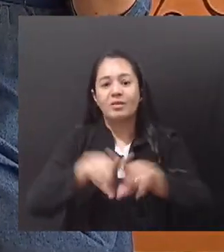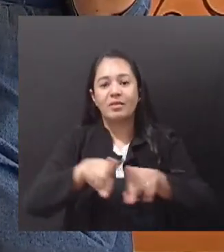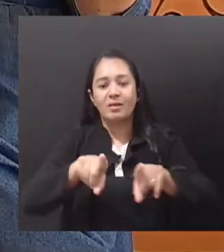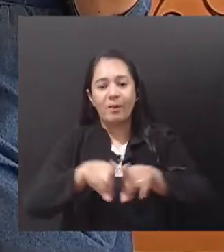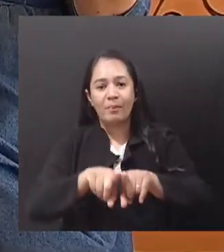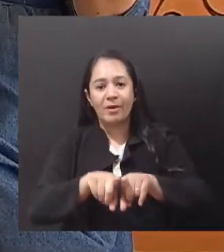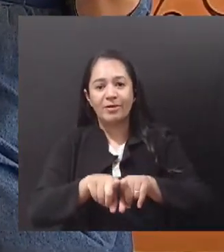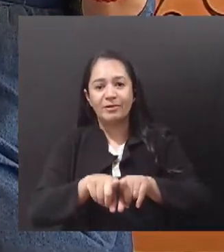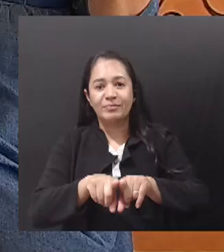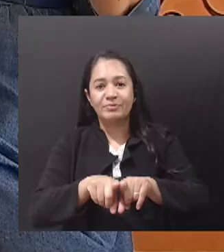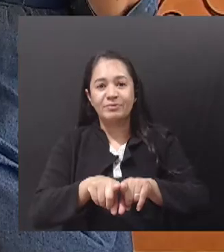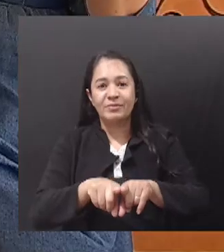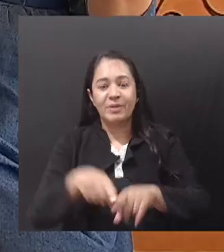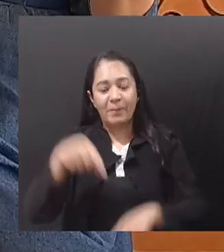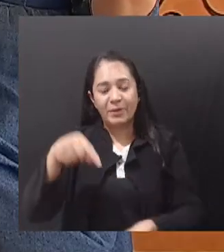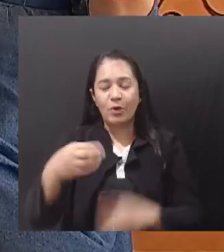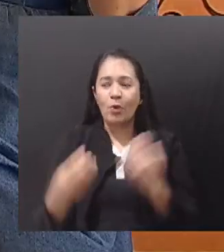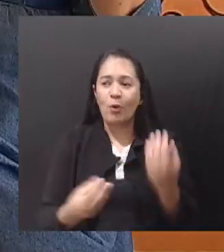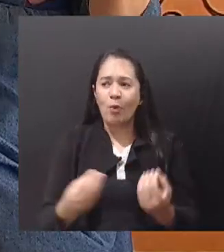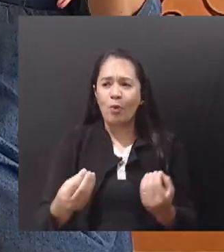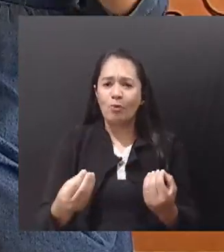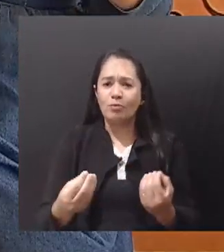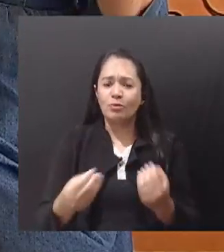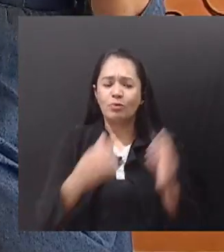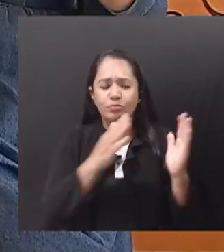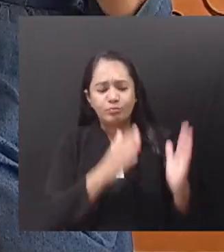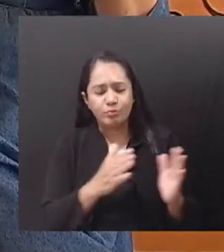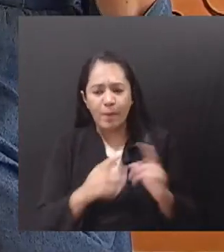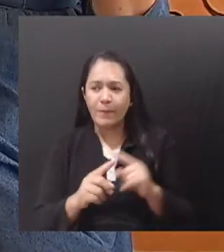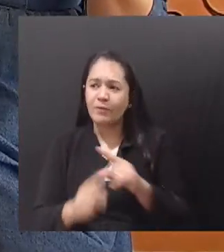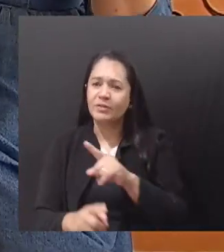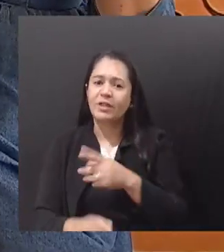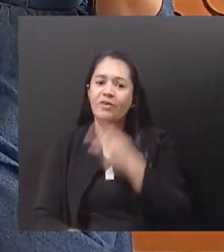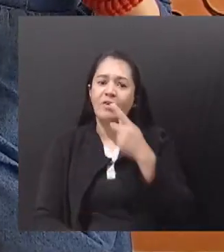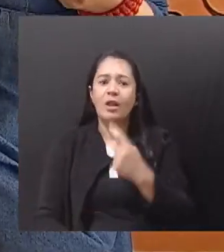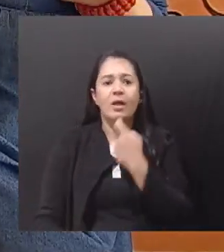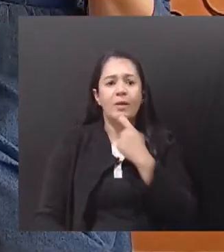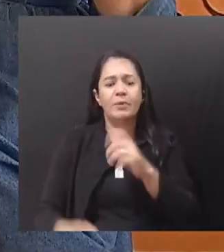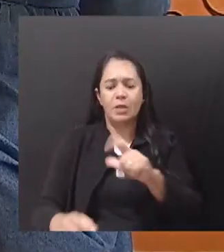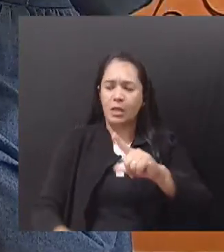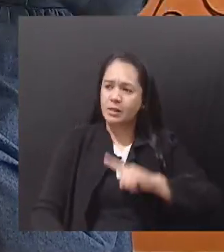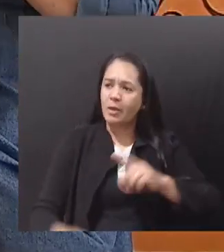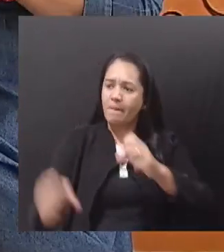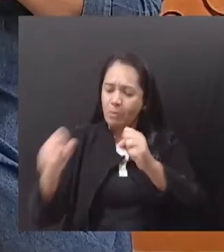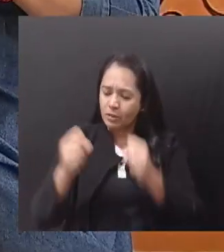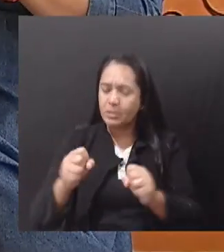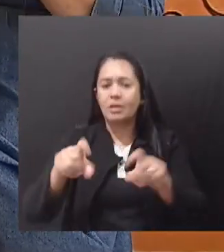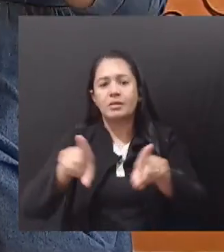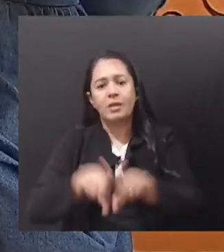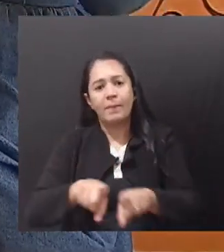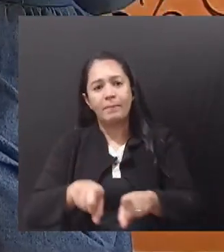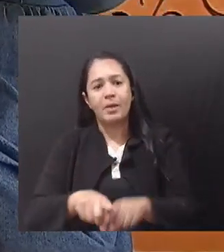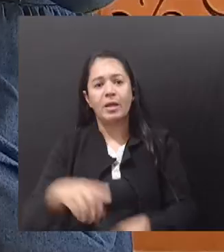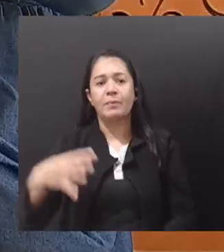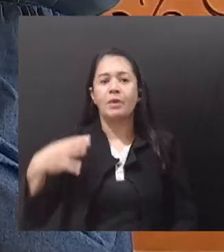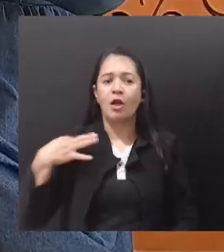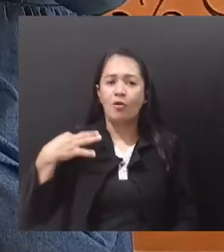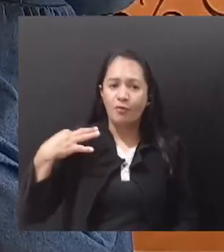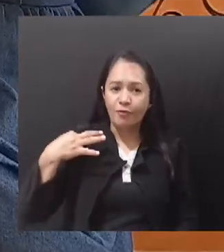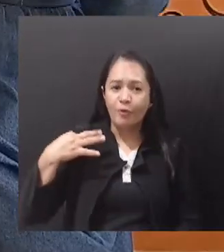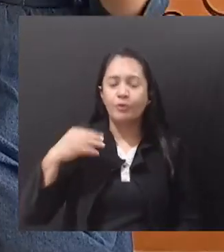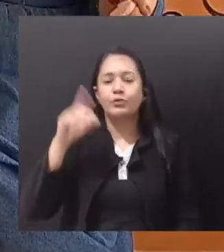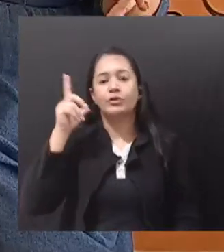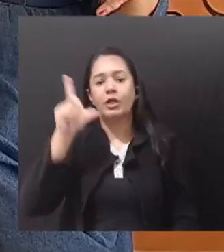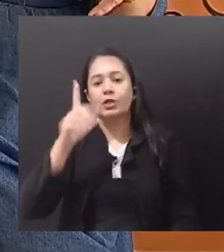né, para cá. Como foi esse processo? Por que você falou Campinas tem potencial também para ter voluntários, para ter pessoas